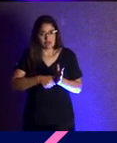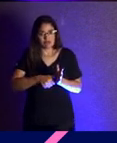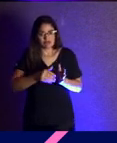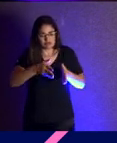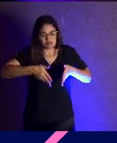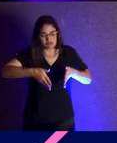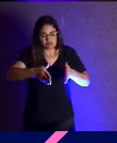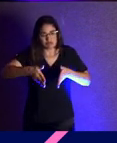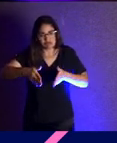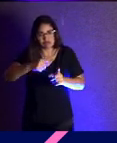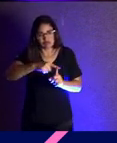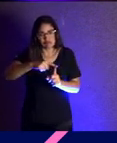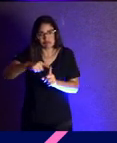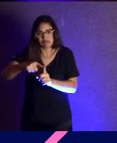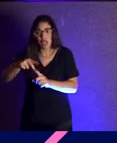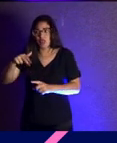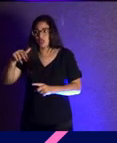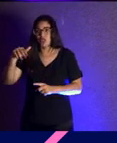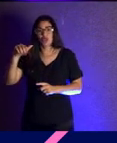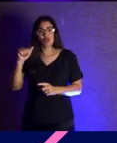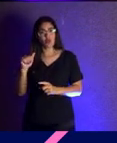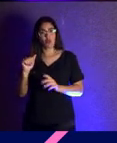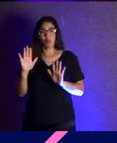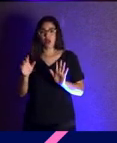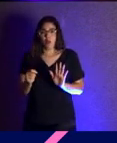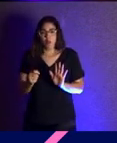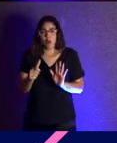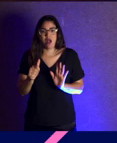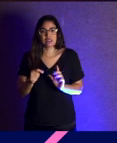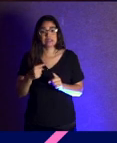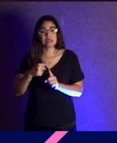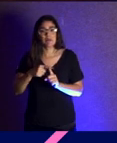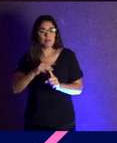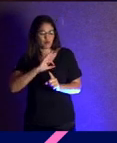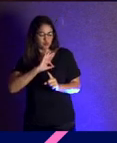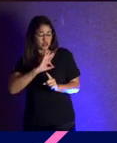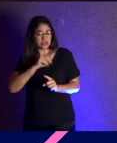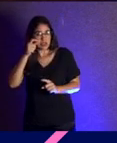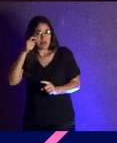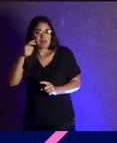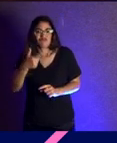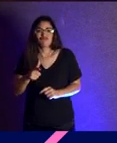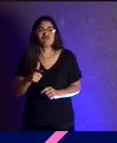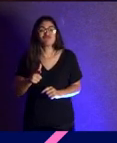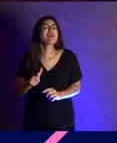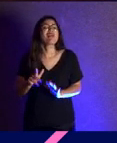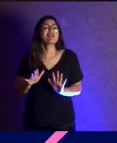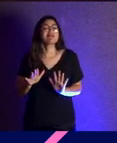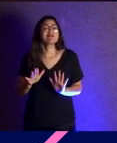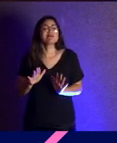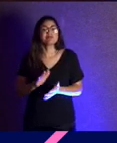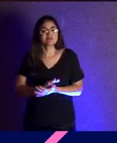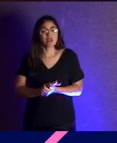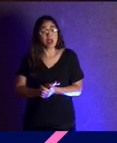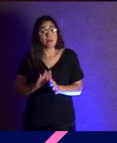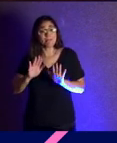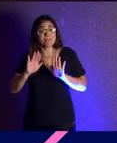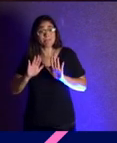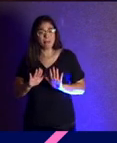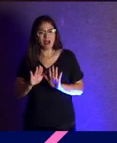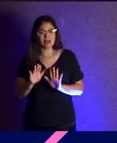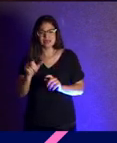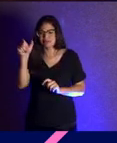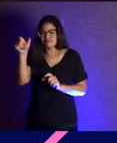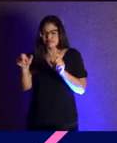quase nunca, porque não tem busca ativa da polícia para essas balas, ainda assim, a maioria das pessoas que